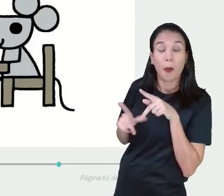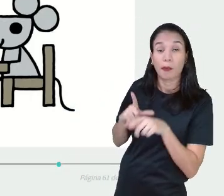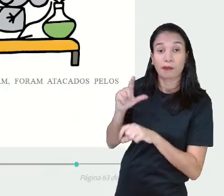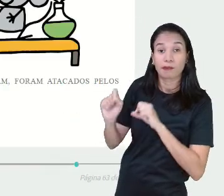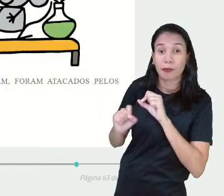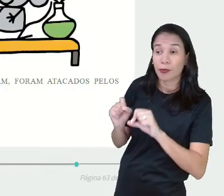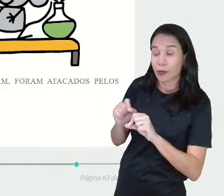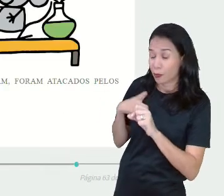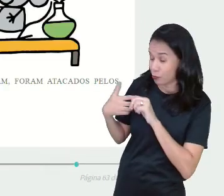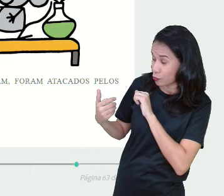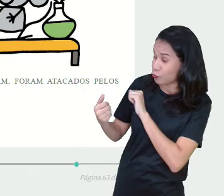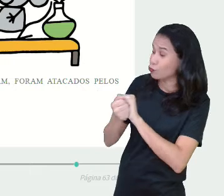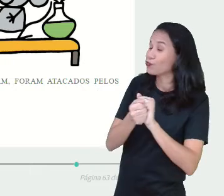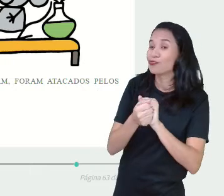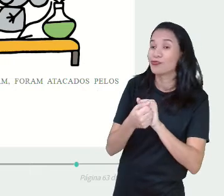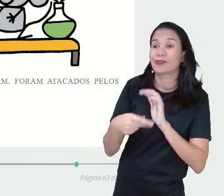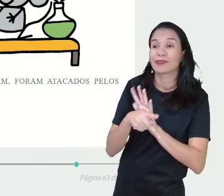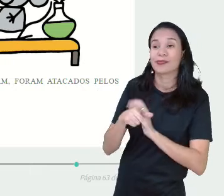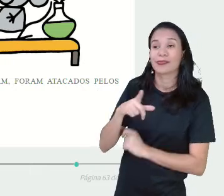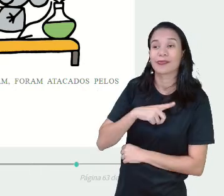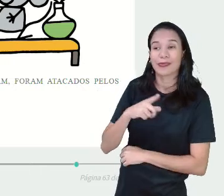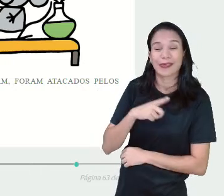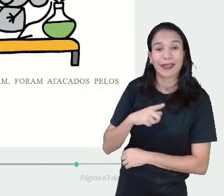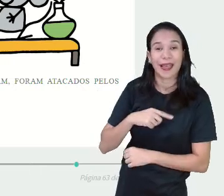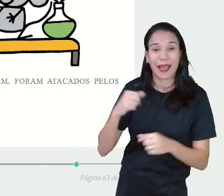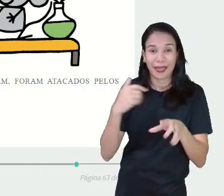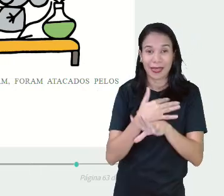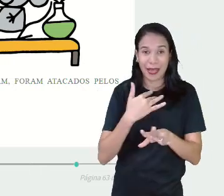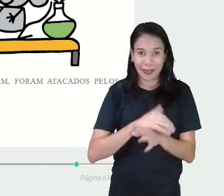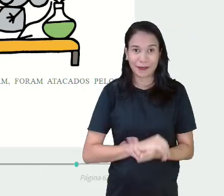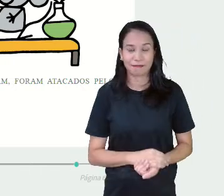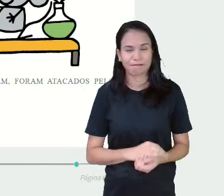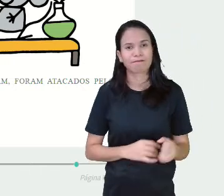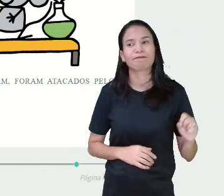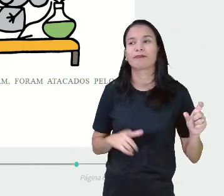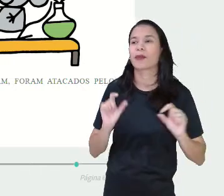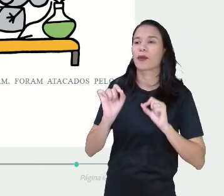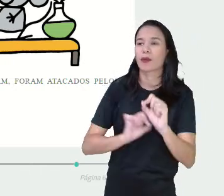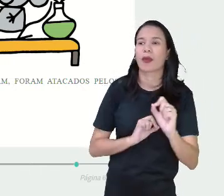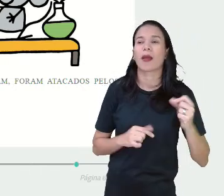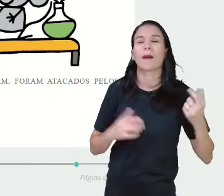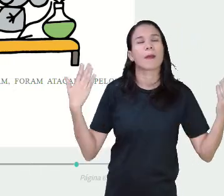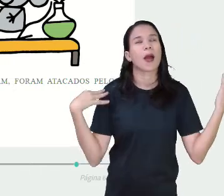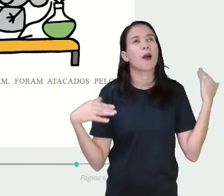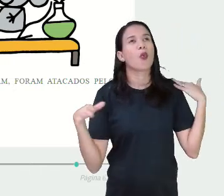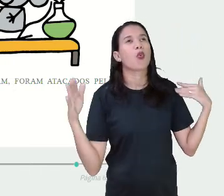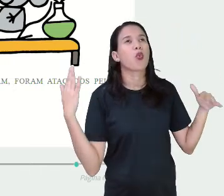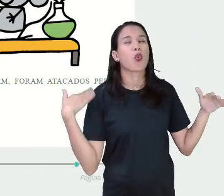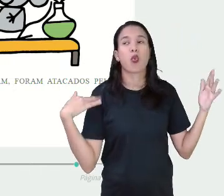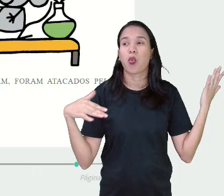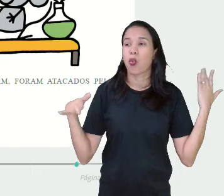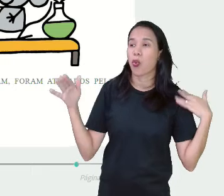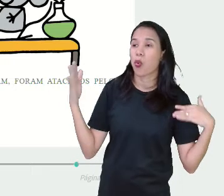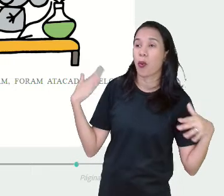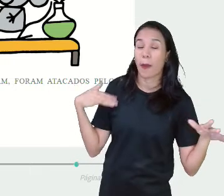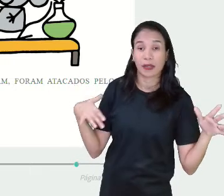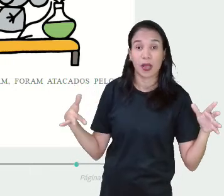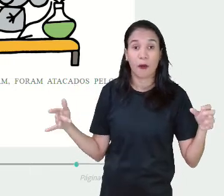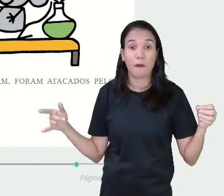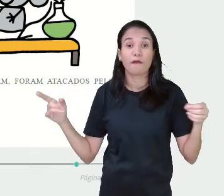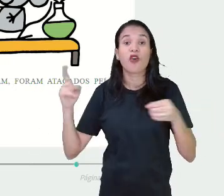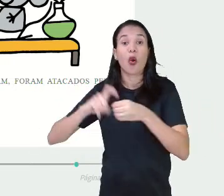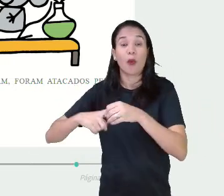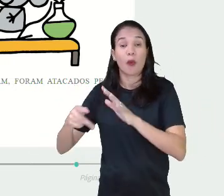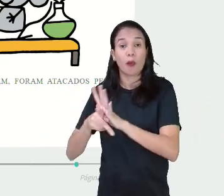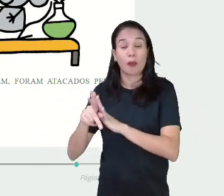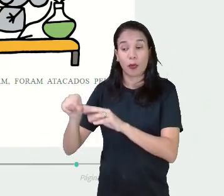para acompanhá-lo lá para a cidade. E eles foram passeando, passeando. Vocês vejam que ele já está aí voltando,